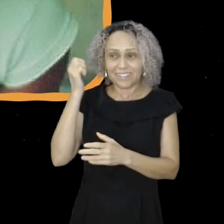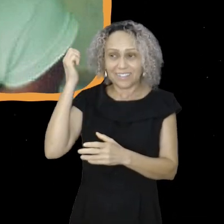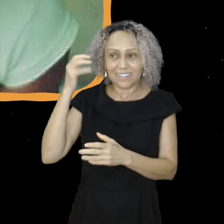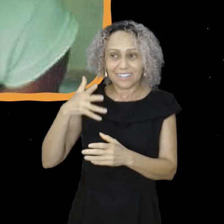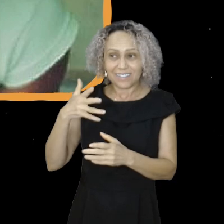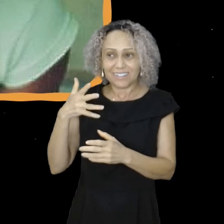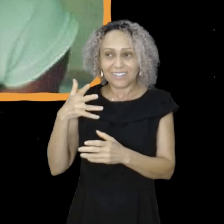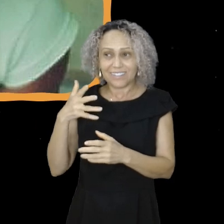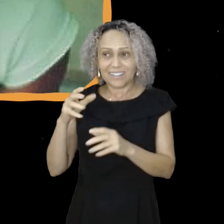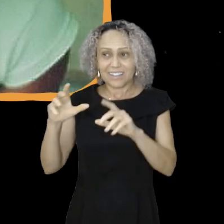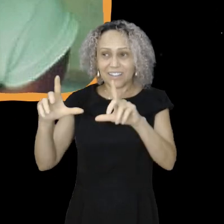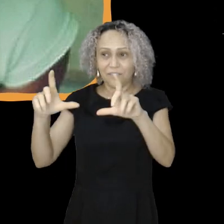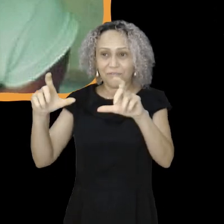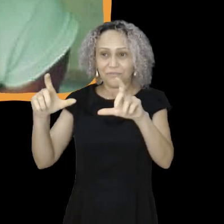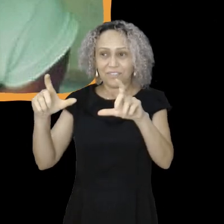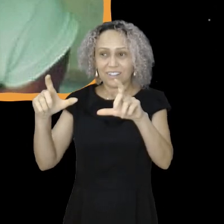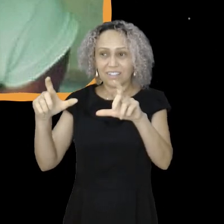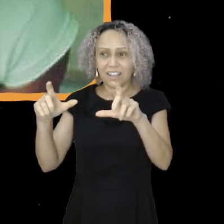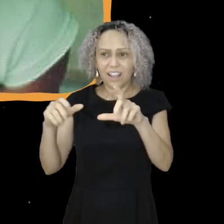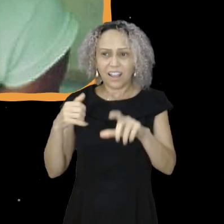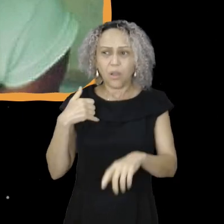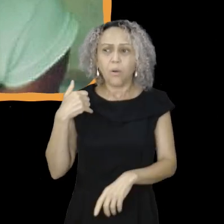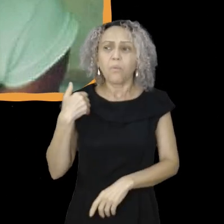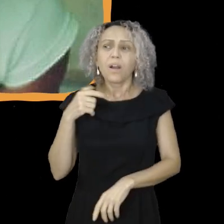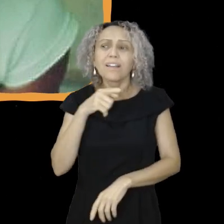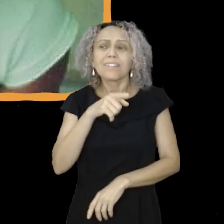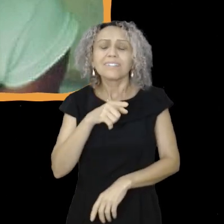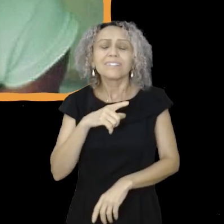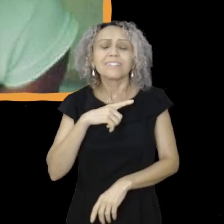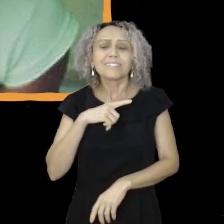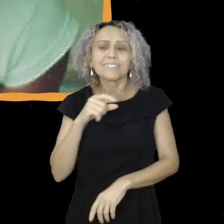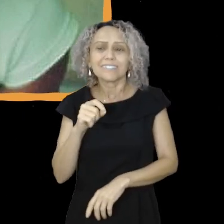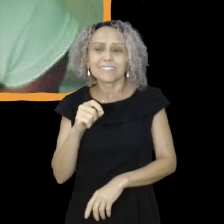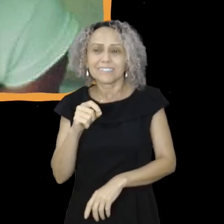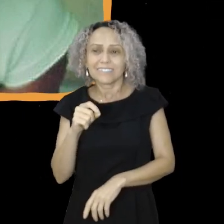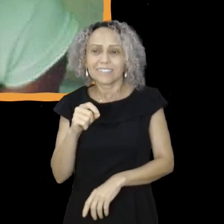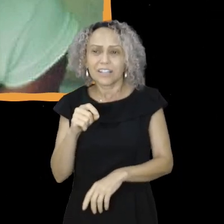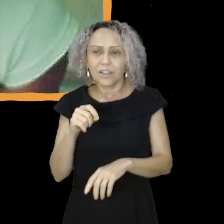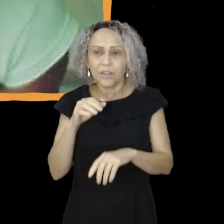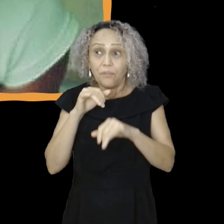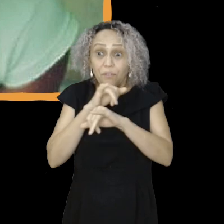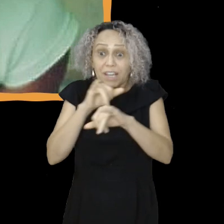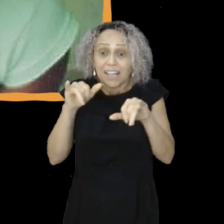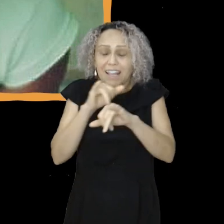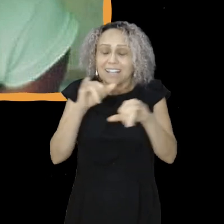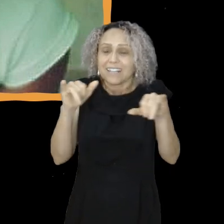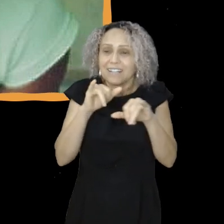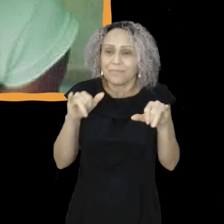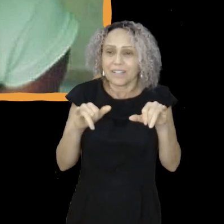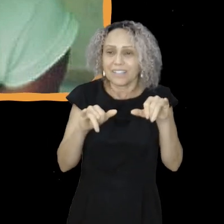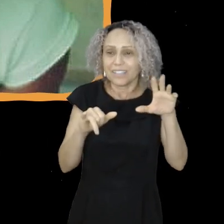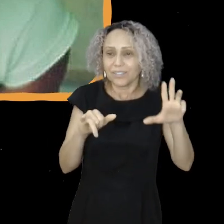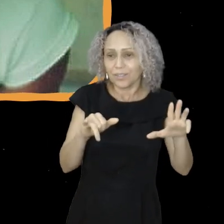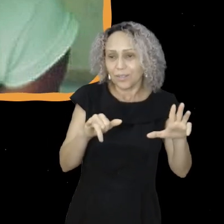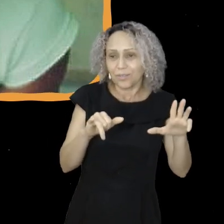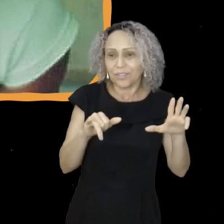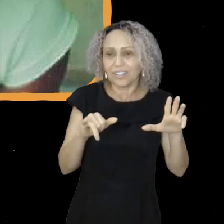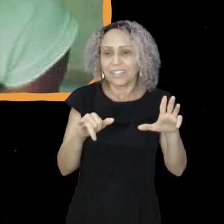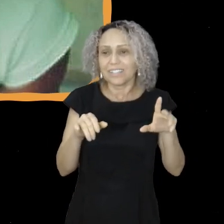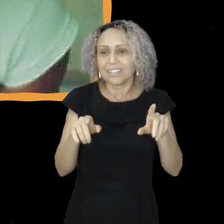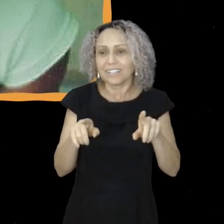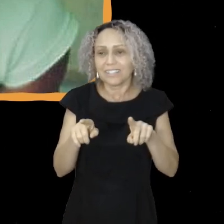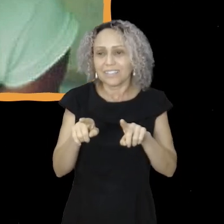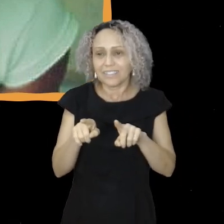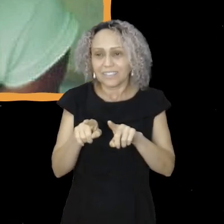pouco pra gente, Bia. Quantos anos você tinha? Foi na campanha do Lula e da Maria. Eu acho que eu tinha uns 4 anos. Acho que isso foi na